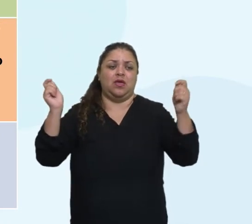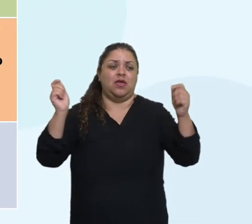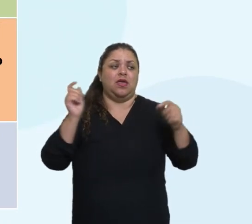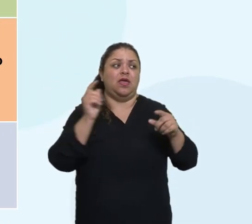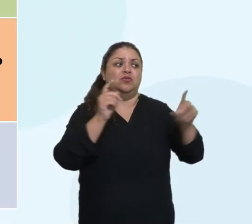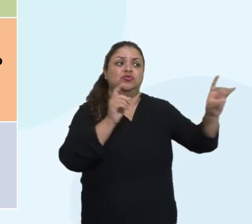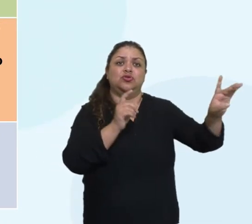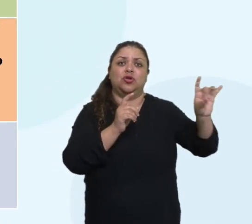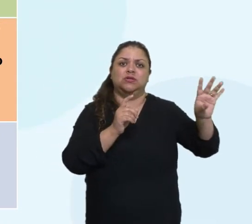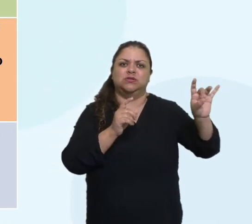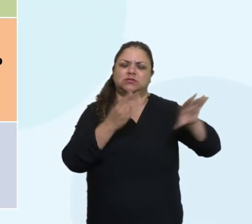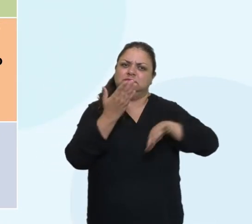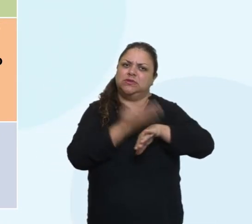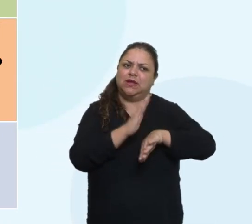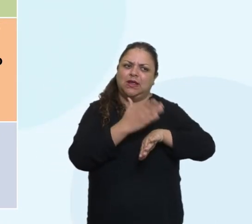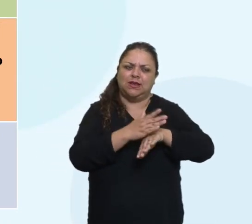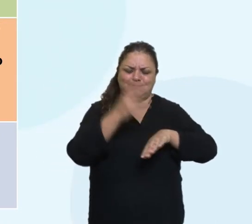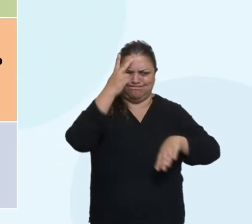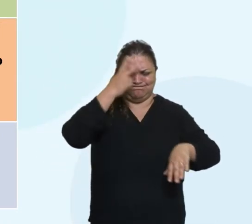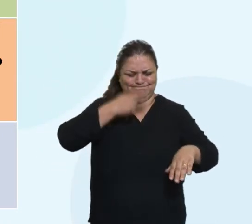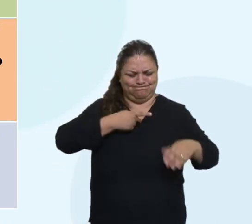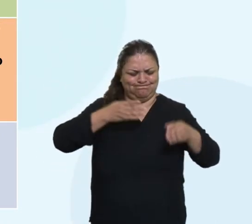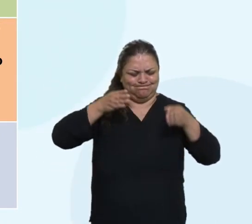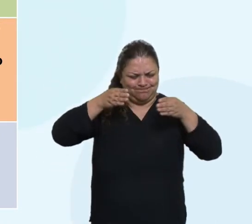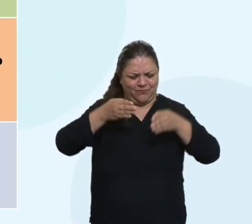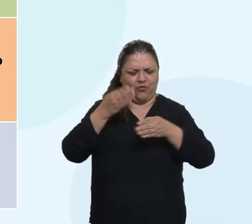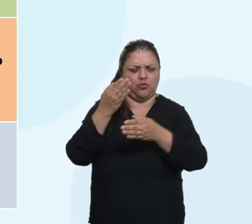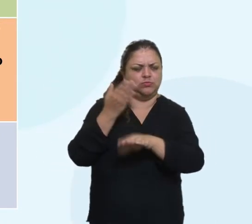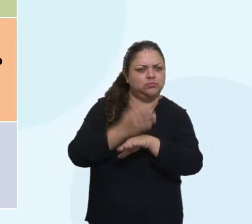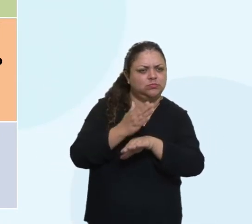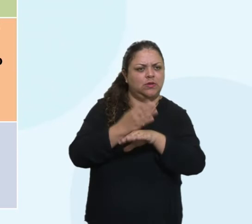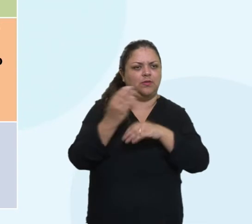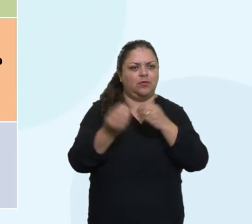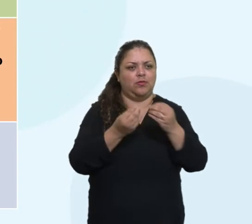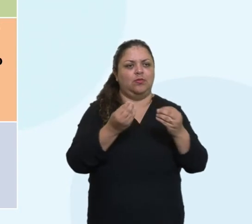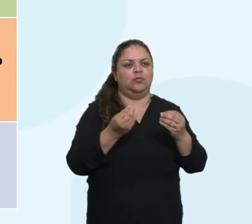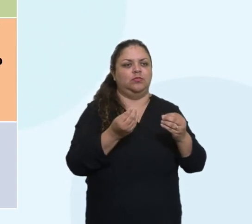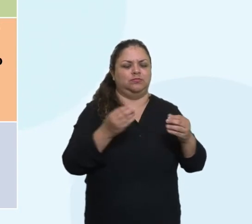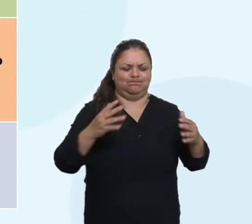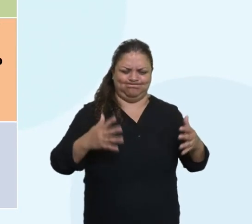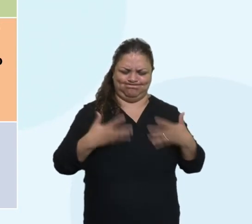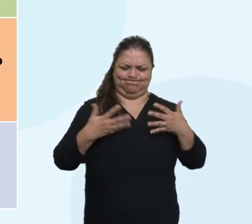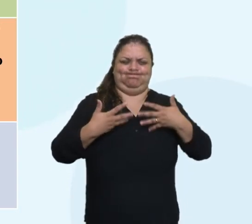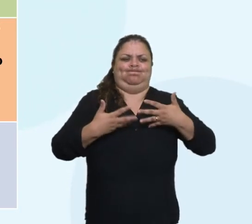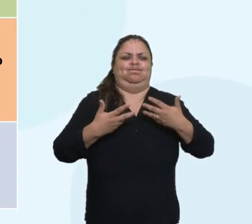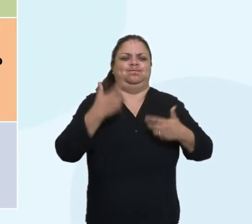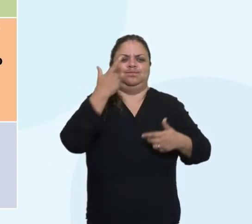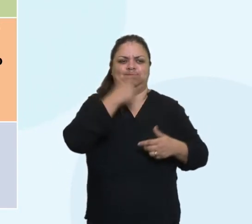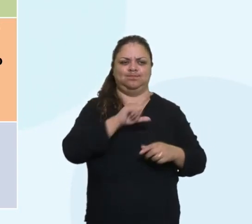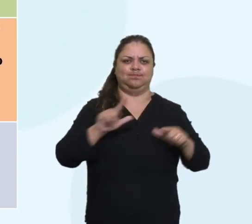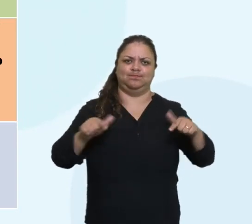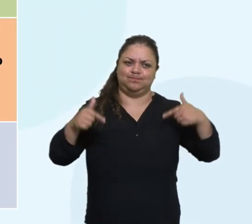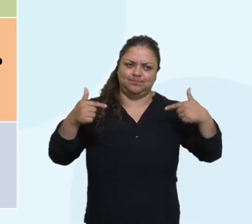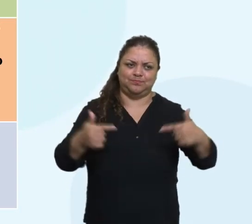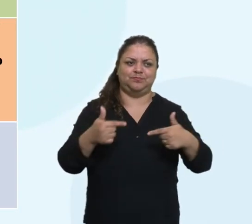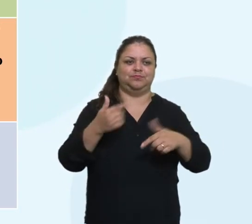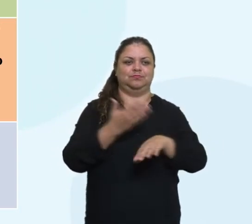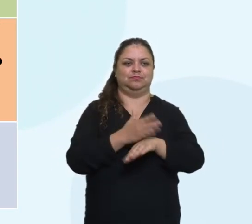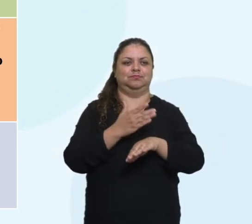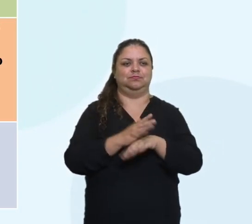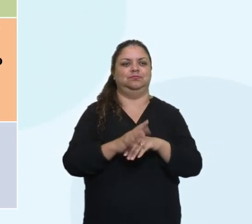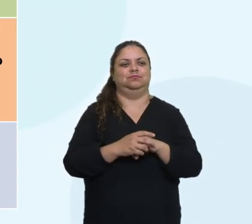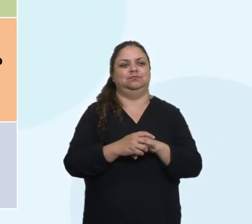cumprir suas tarefas de longo prazo se motivar para fazer lançar melhor forma possível né E essa máquina